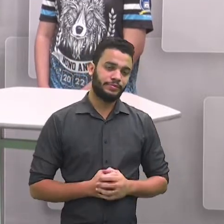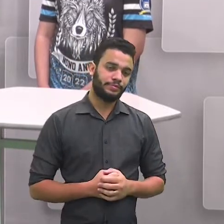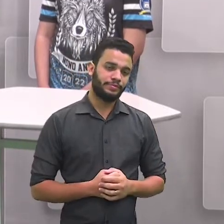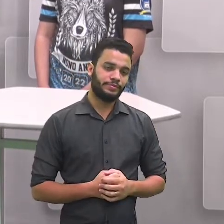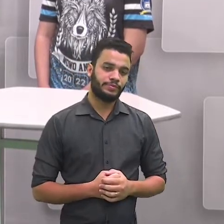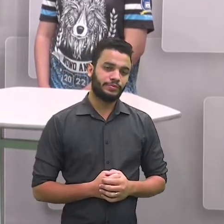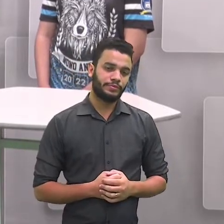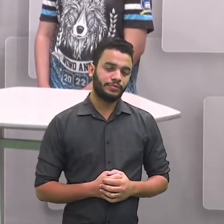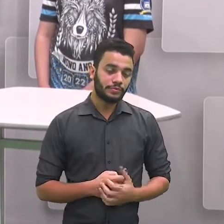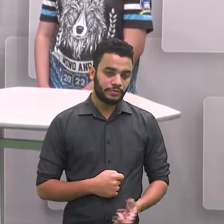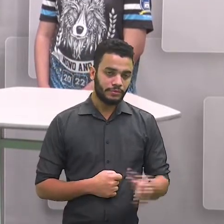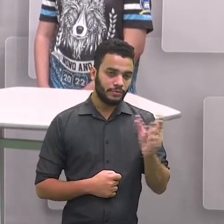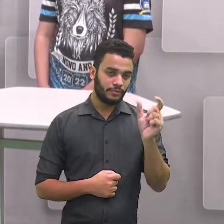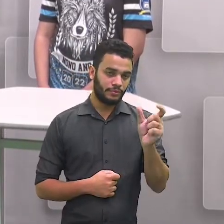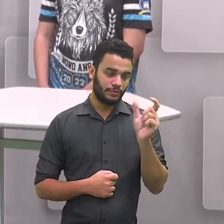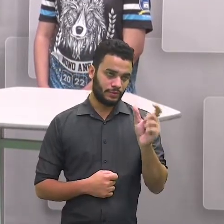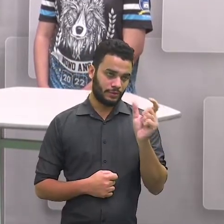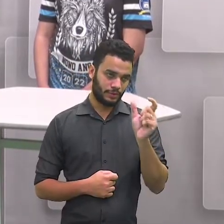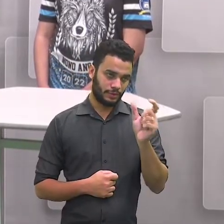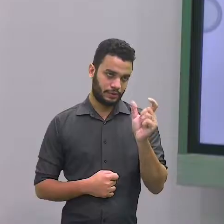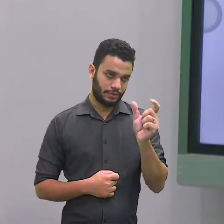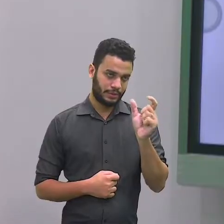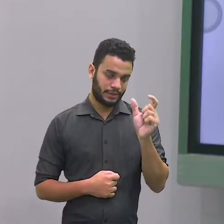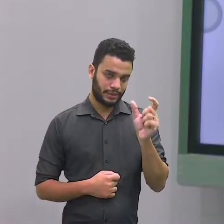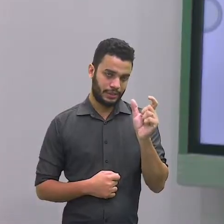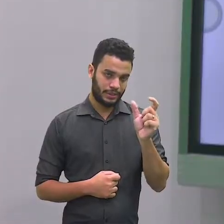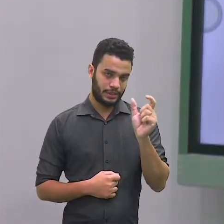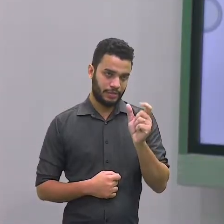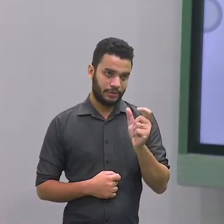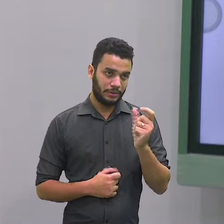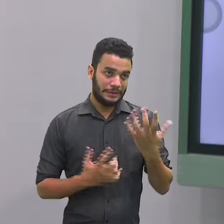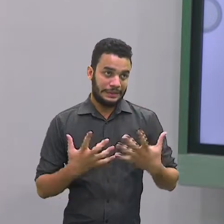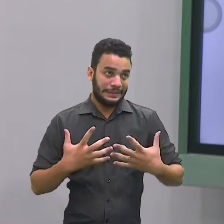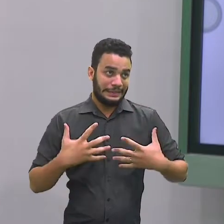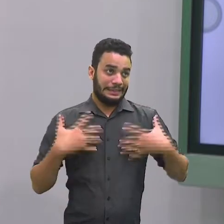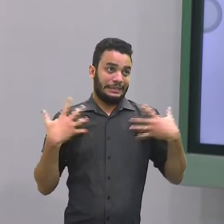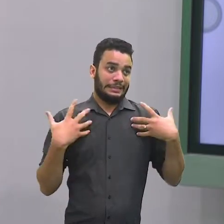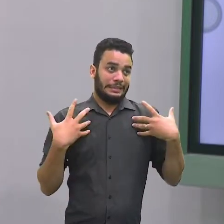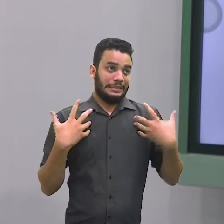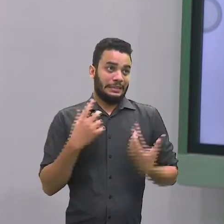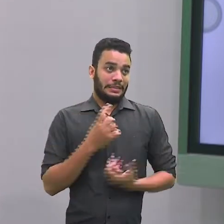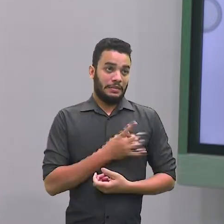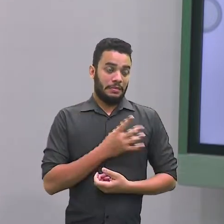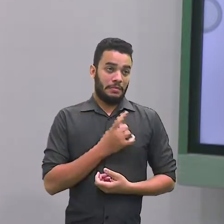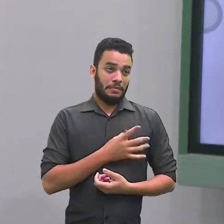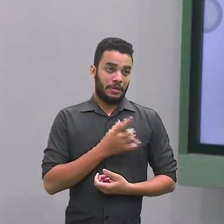Sua palavra é aterrorizado. Repete a palavra, por favor.